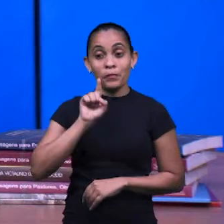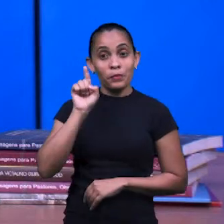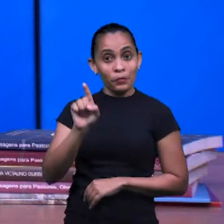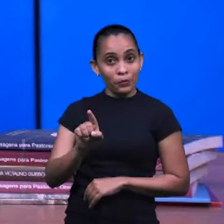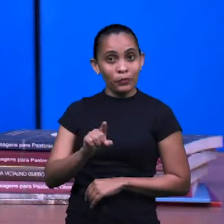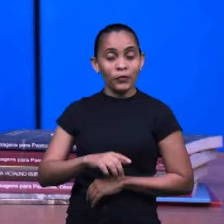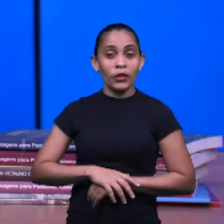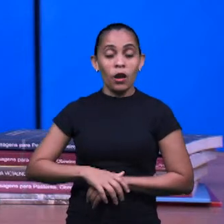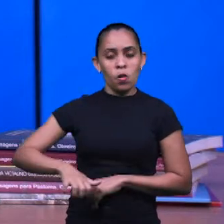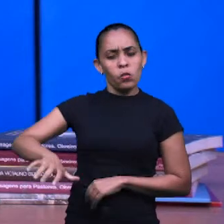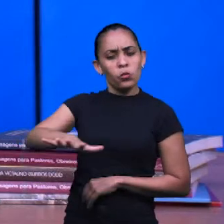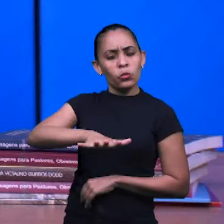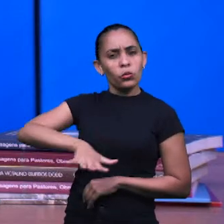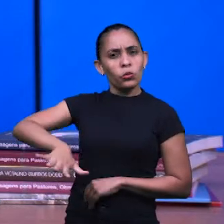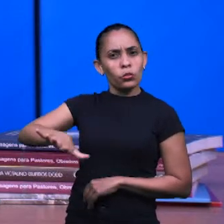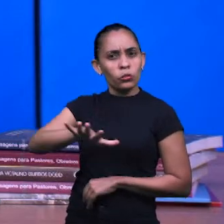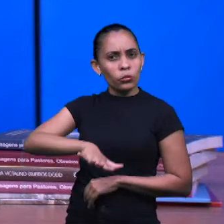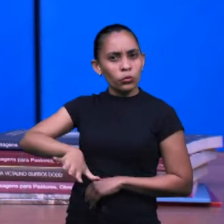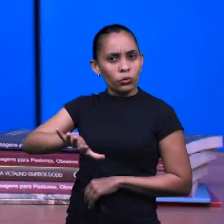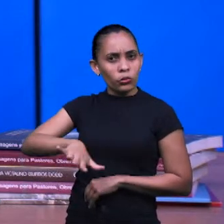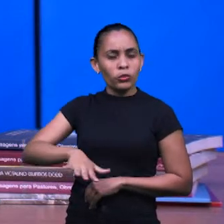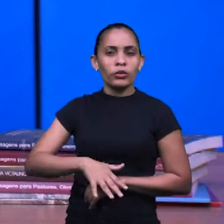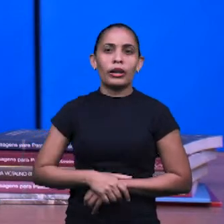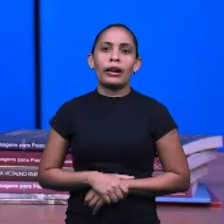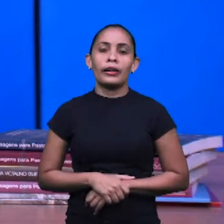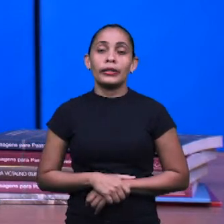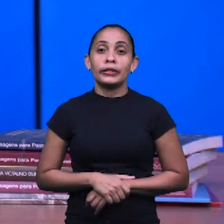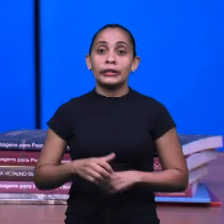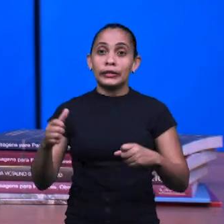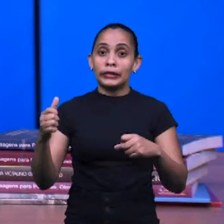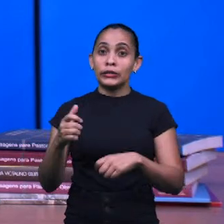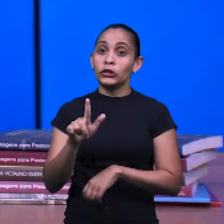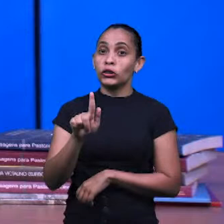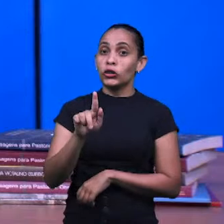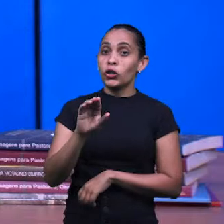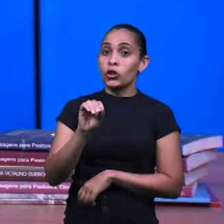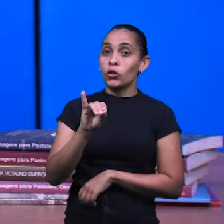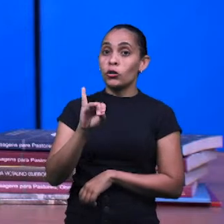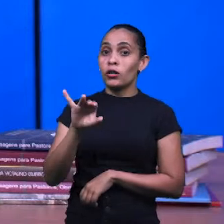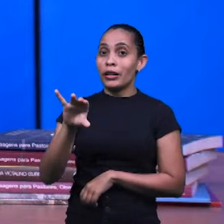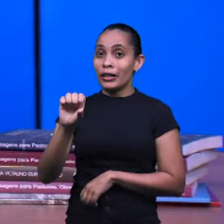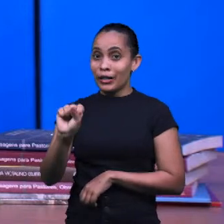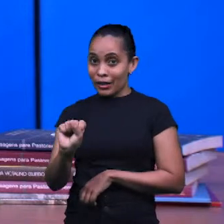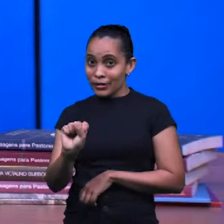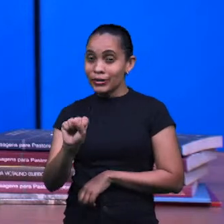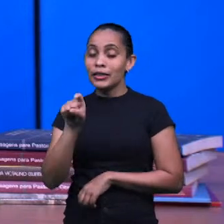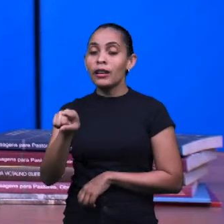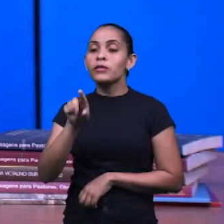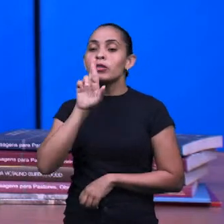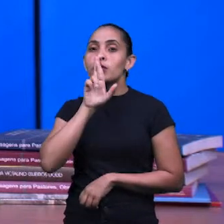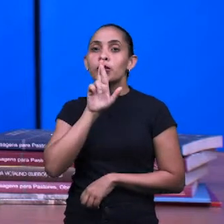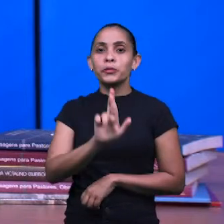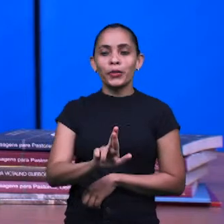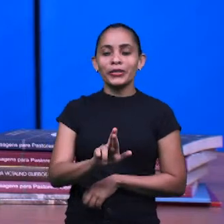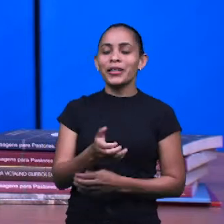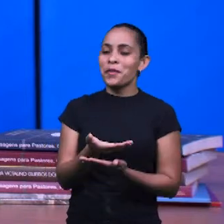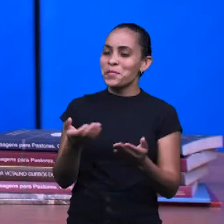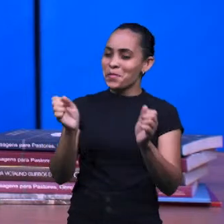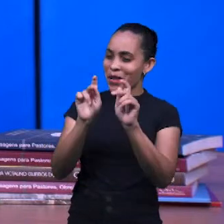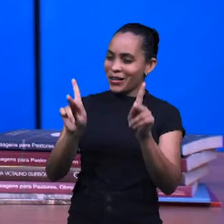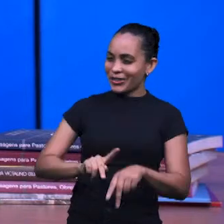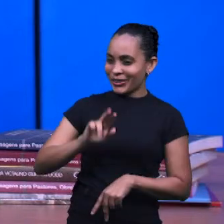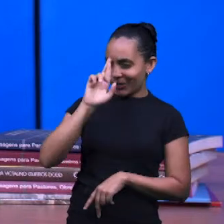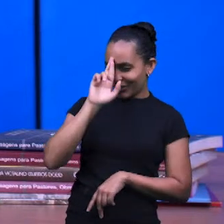fica lá, é uma região ali do estado de Goiás, cidade ocidental. Ela vai nos dar a resposta. A paz do Senhor